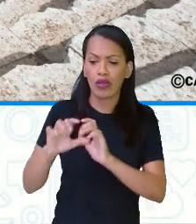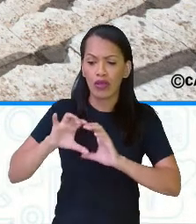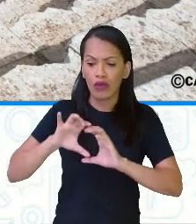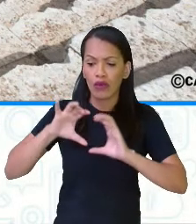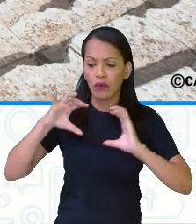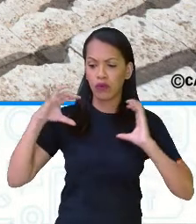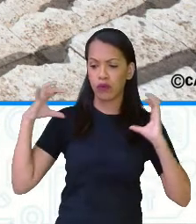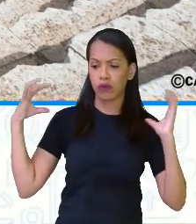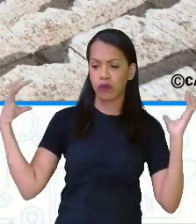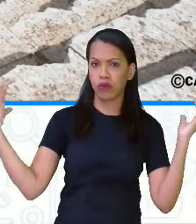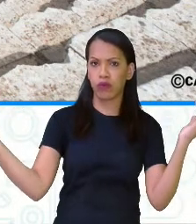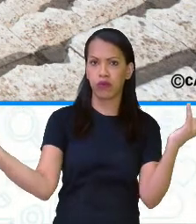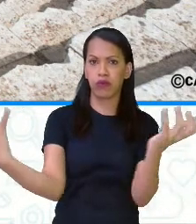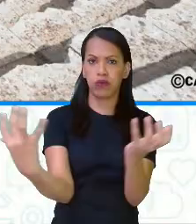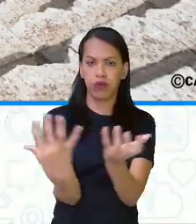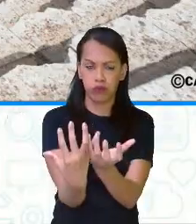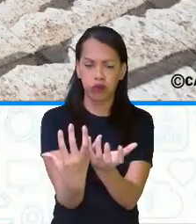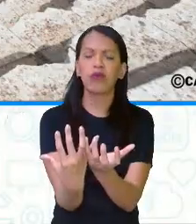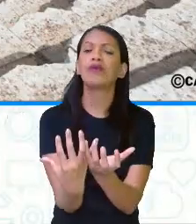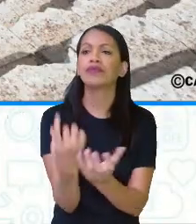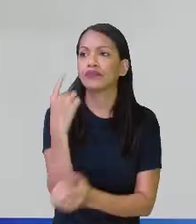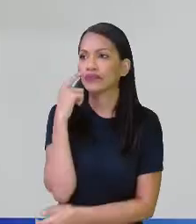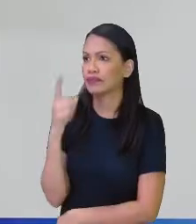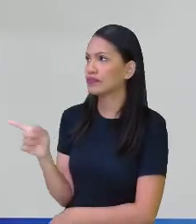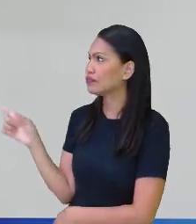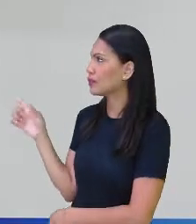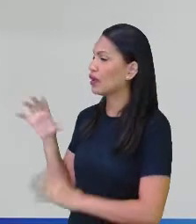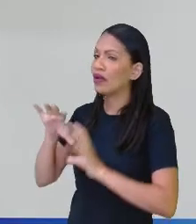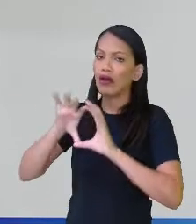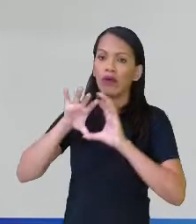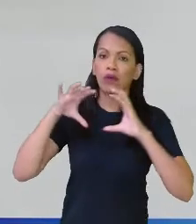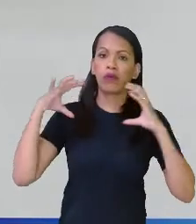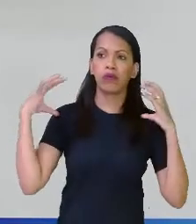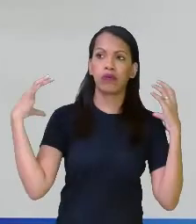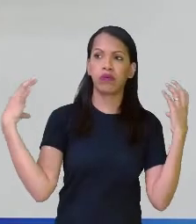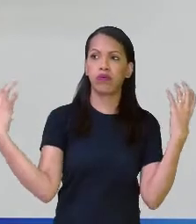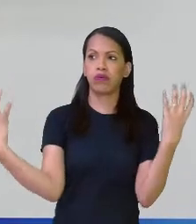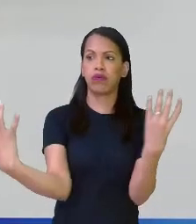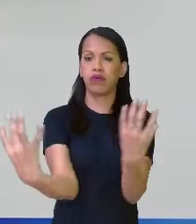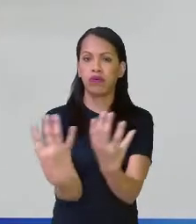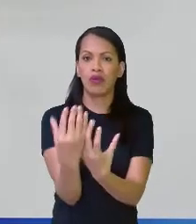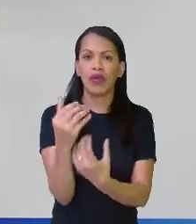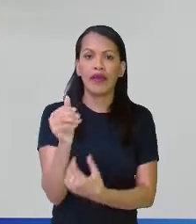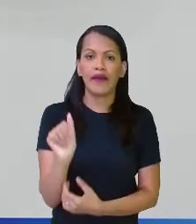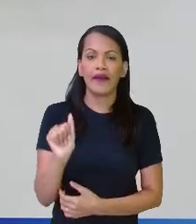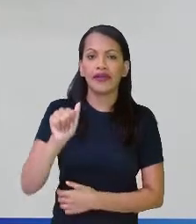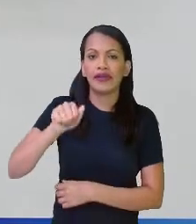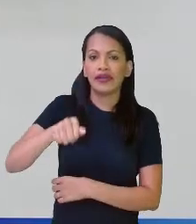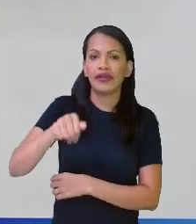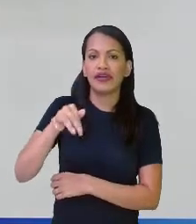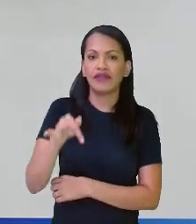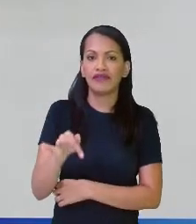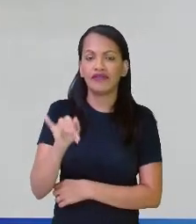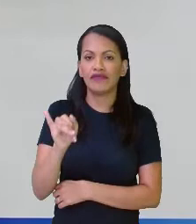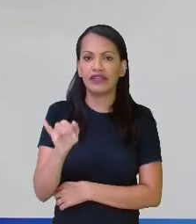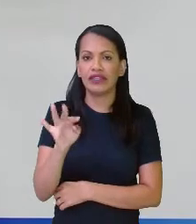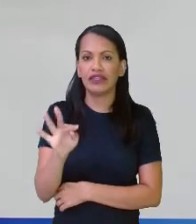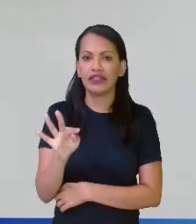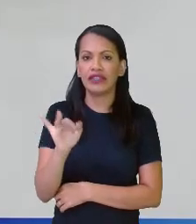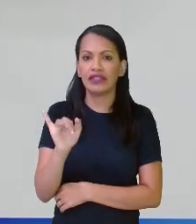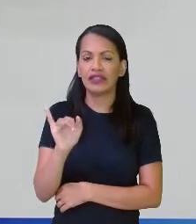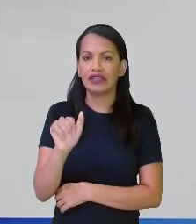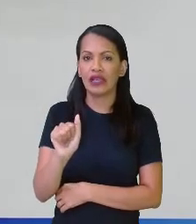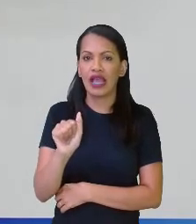visitar, inclusive muitas praias bonitas. E aqui a gente está vendo é o que eles chamam de anfiteatro. É um local